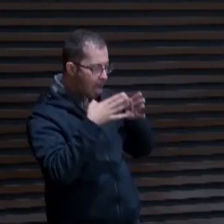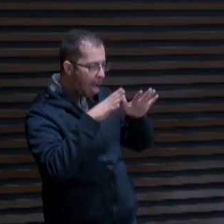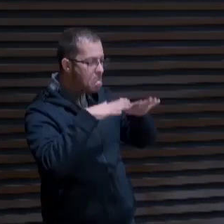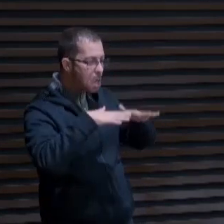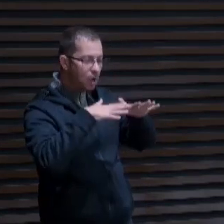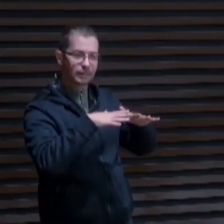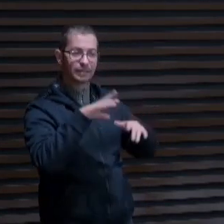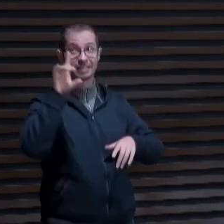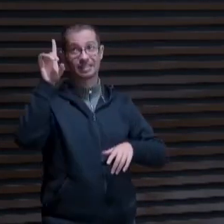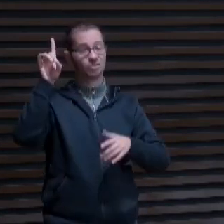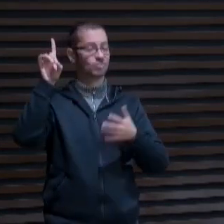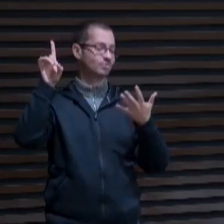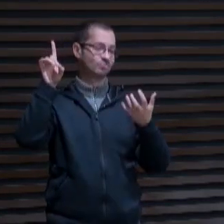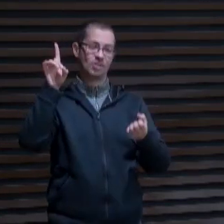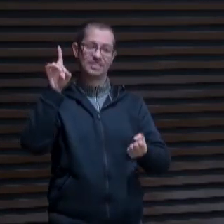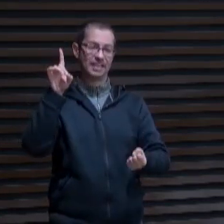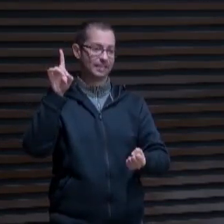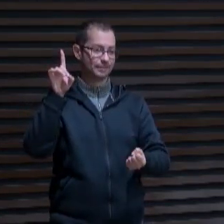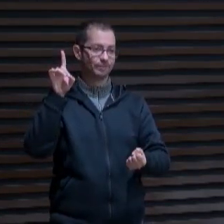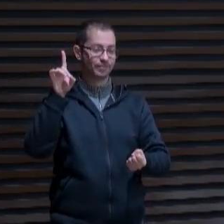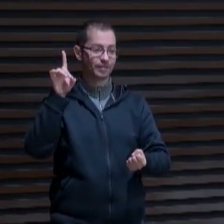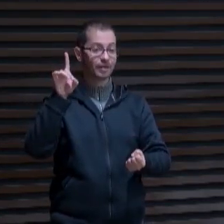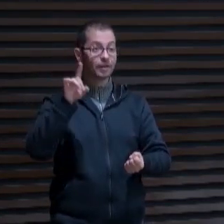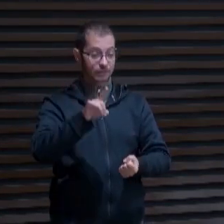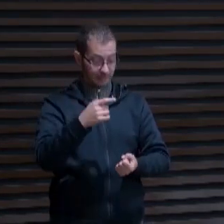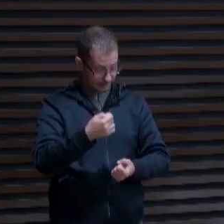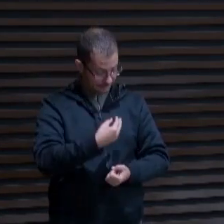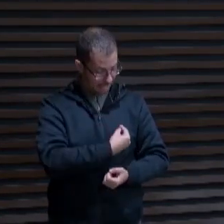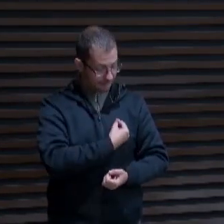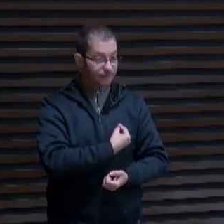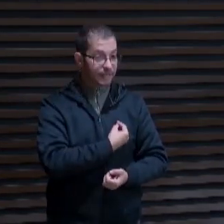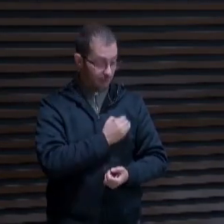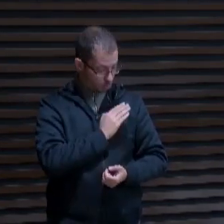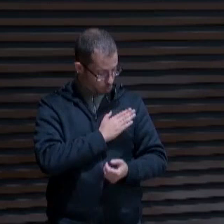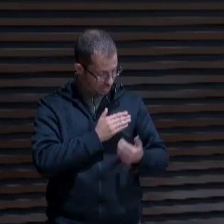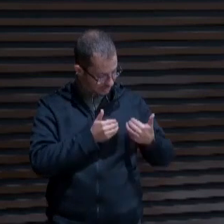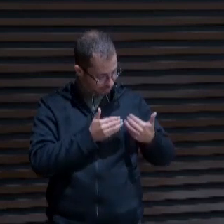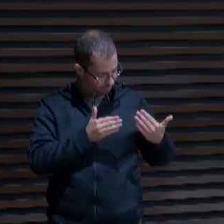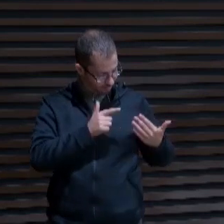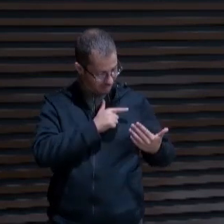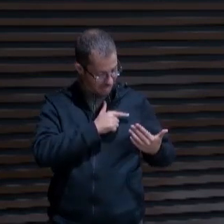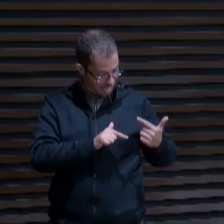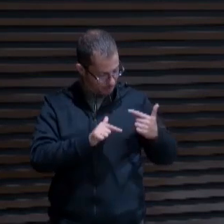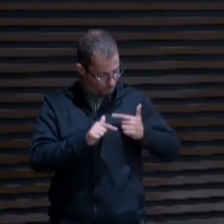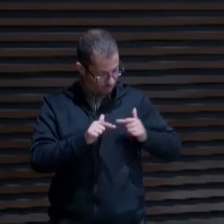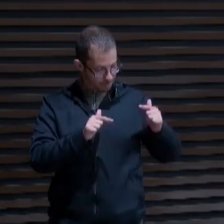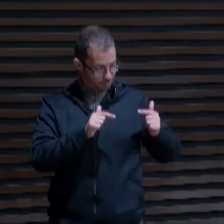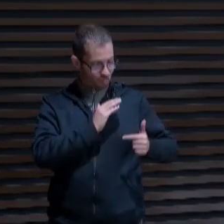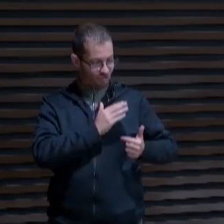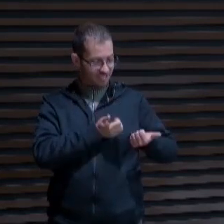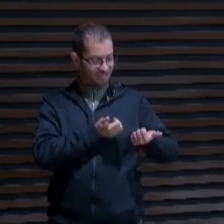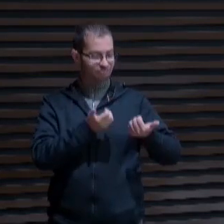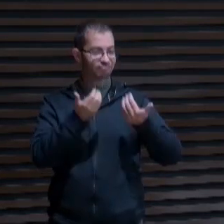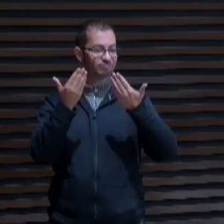O Senhor não aceita. Se não for a entrega total dos nossos corações ao Senhor. A nossa vida